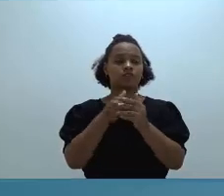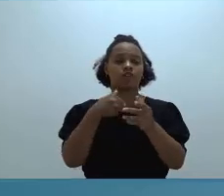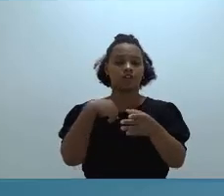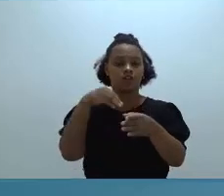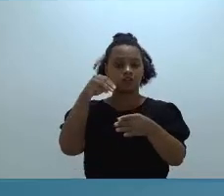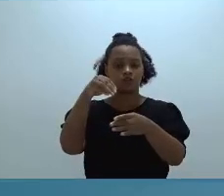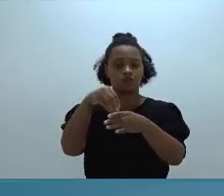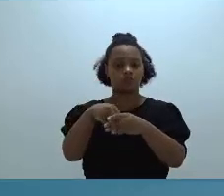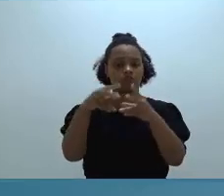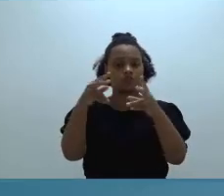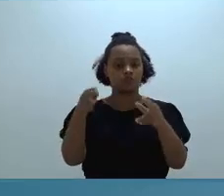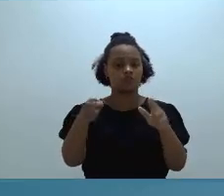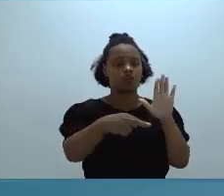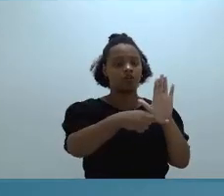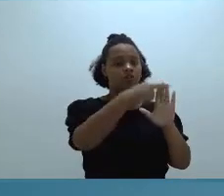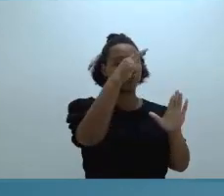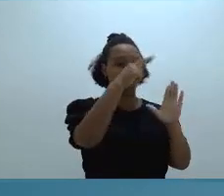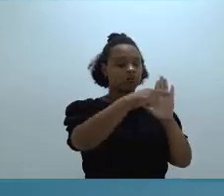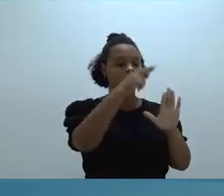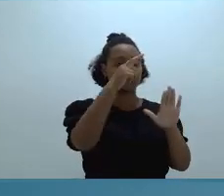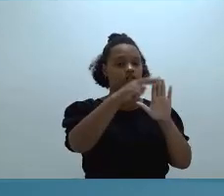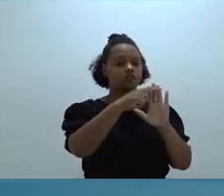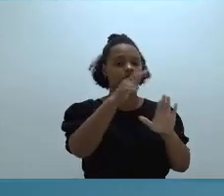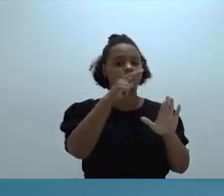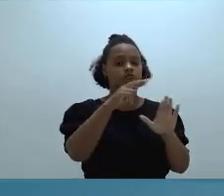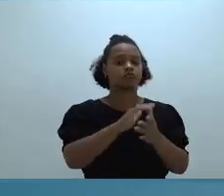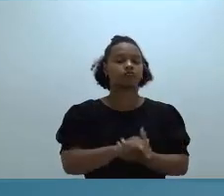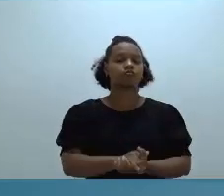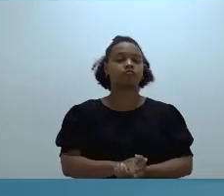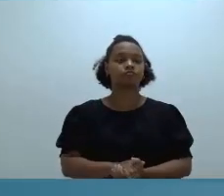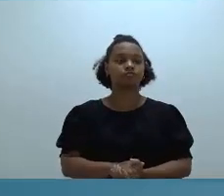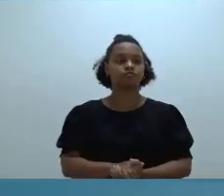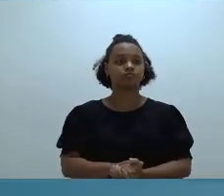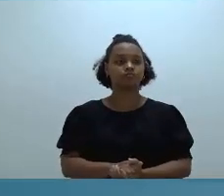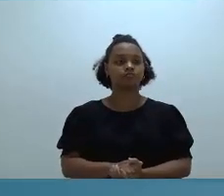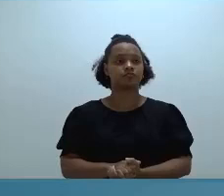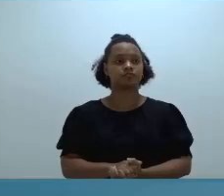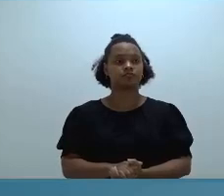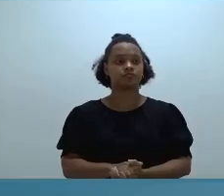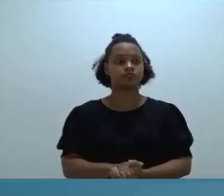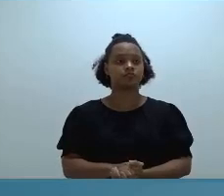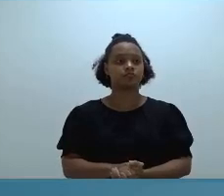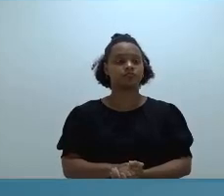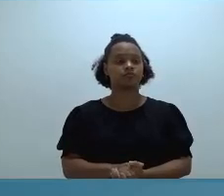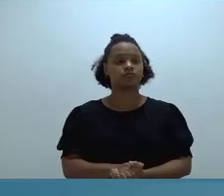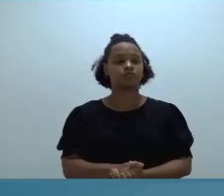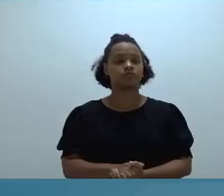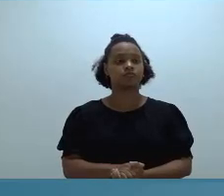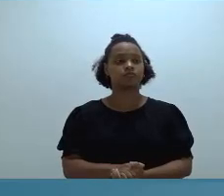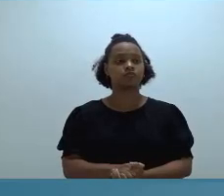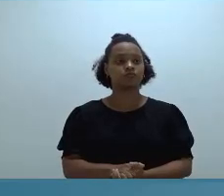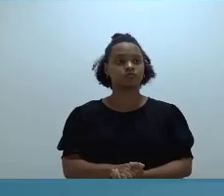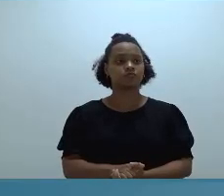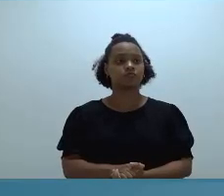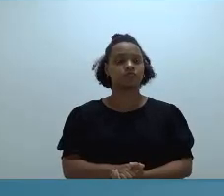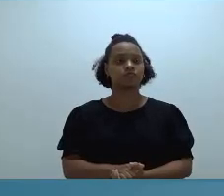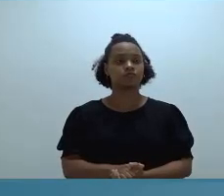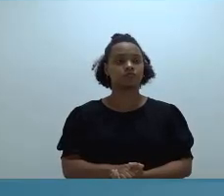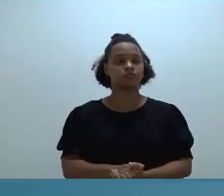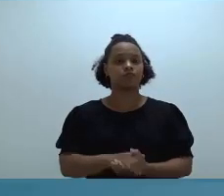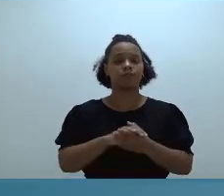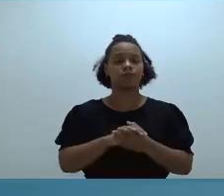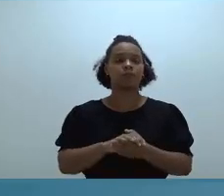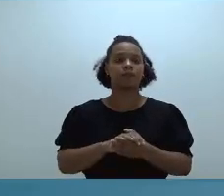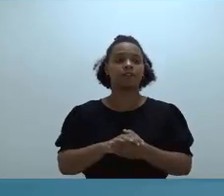que foi proposta, estudando a queda de energia, através do concessionário de serviço público, mas o desdobramento,